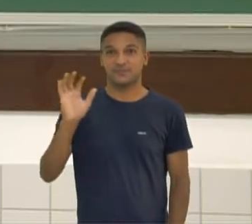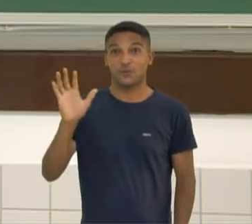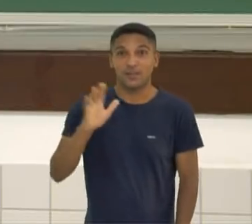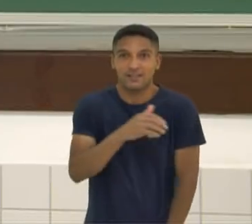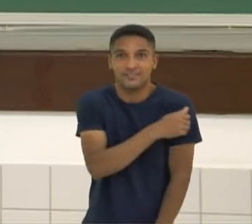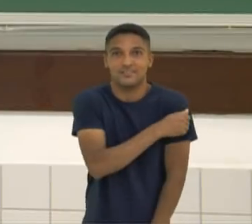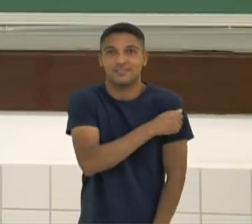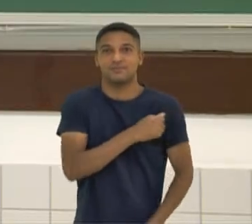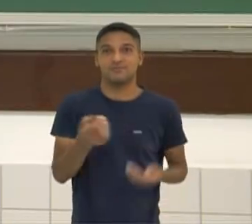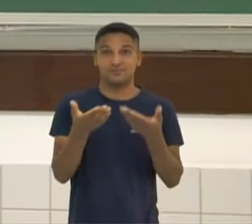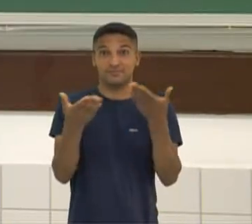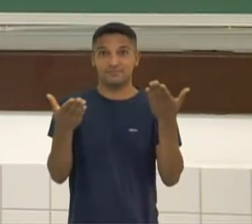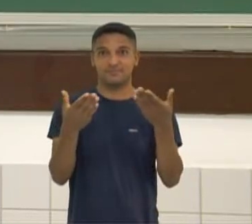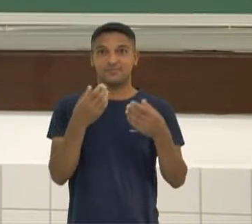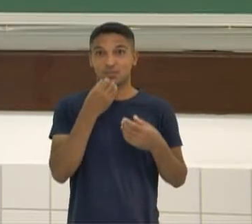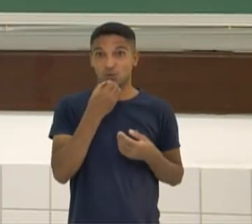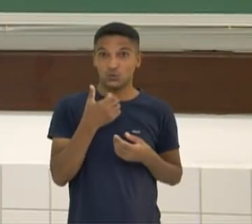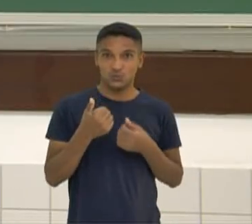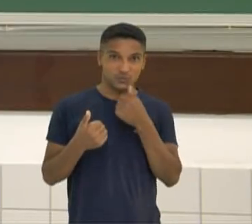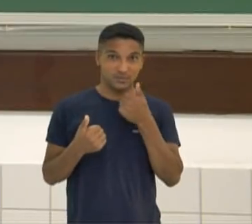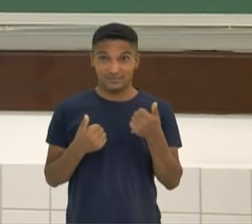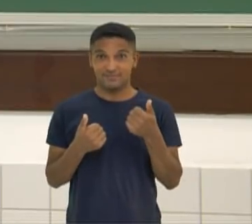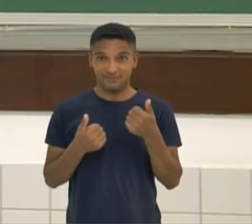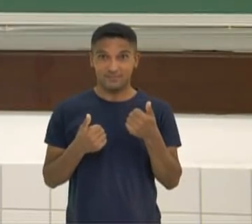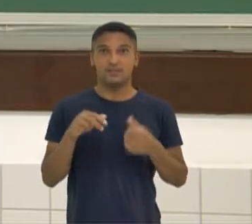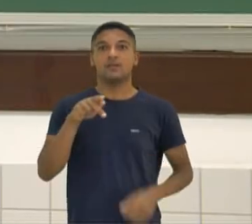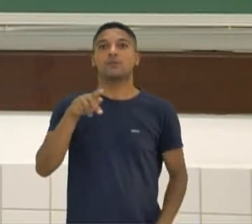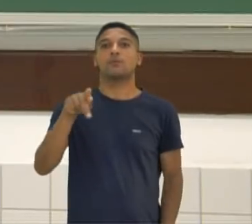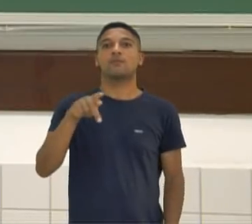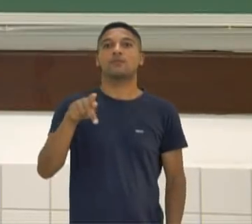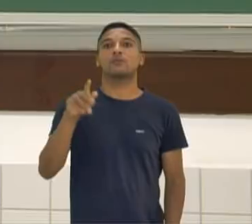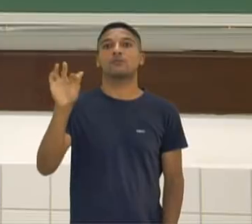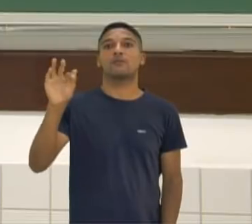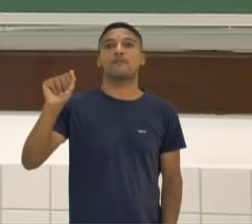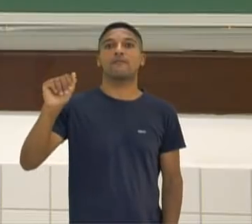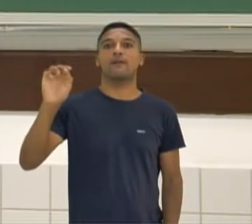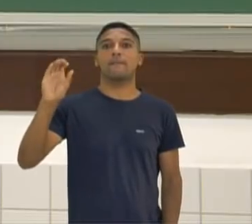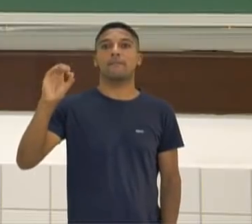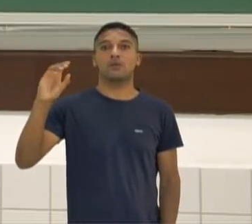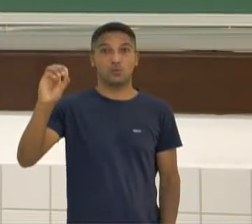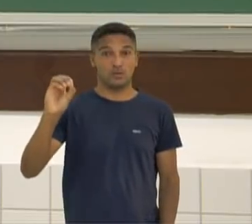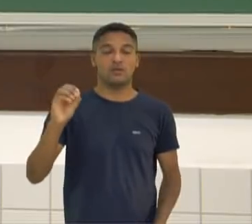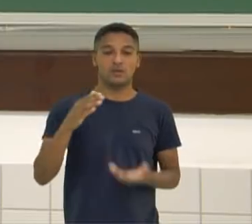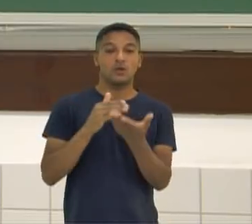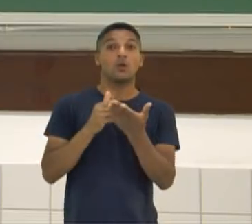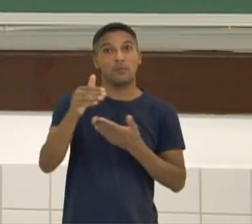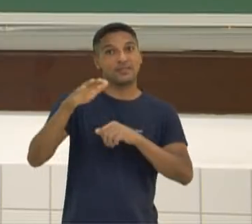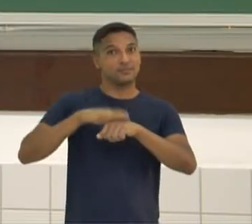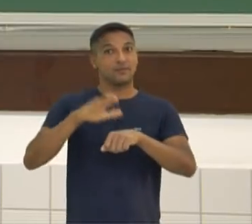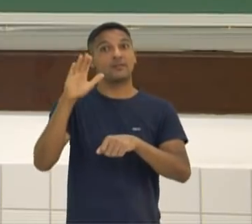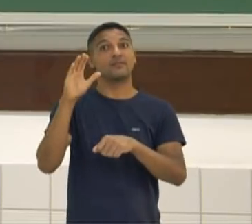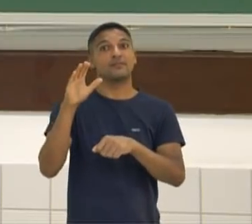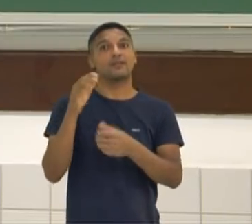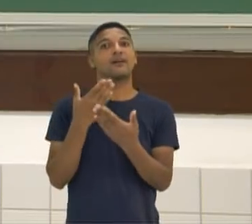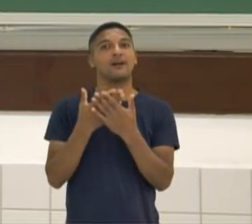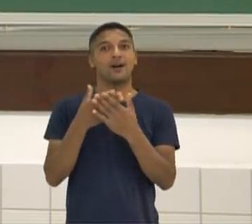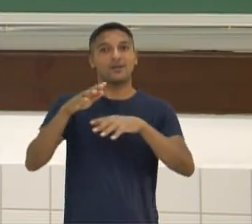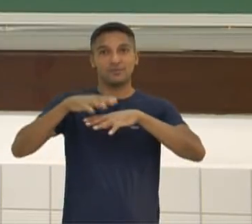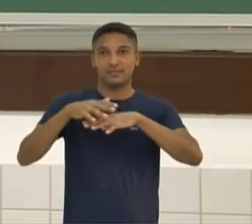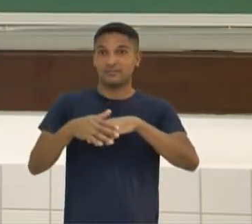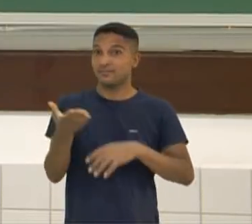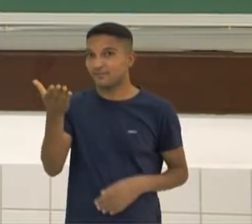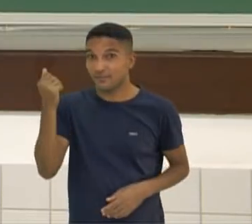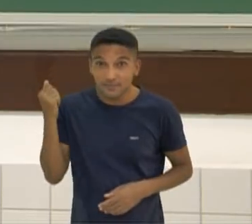Olá pessoal, tudo bem com vocês? Eu sou a professora Fabíola e nós vamos dar início a mais uma aula de matemática. Vamos lá para a